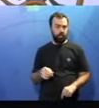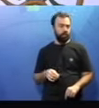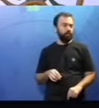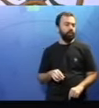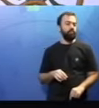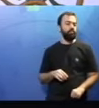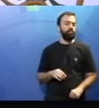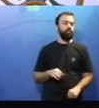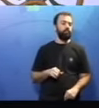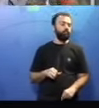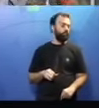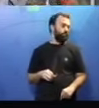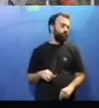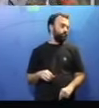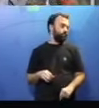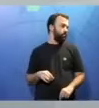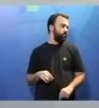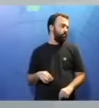procariontes.